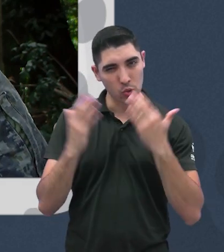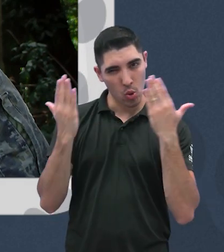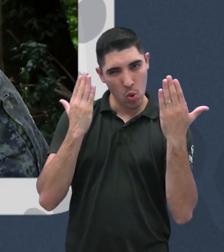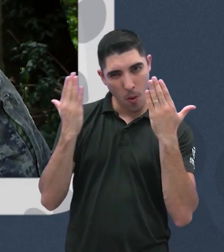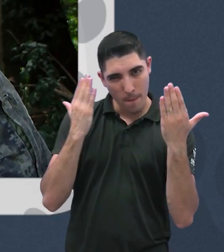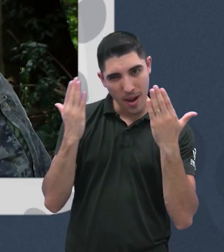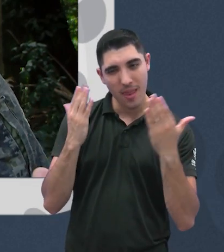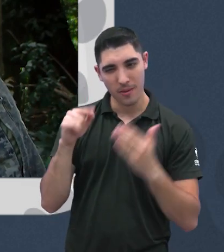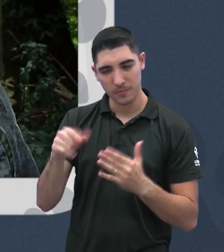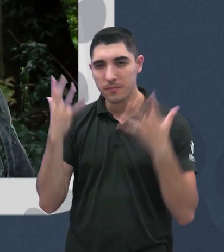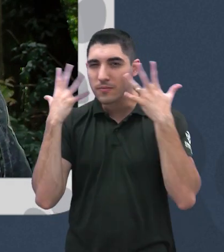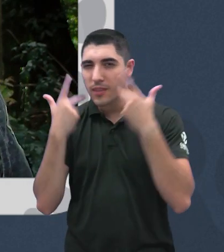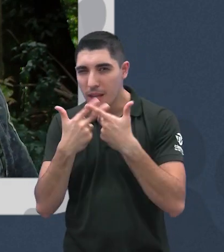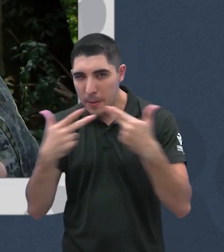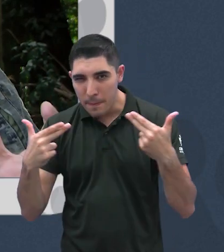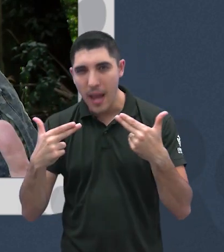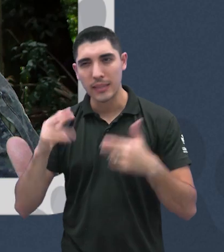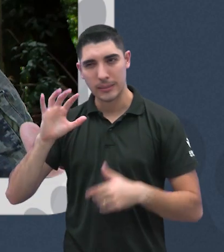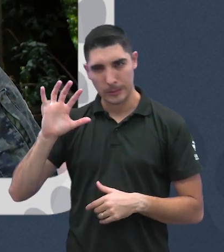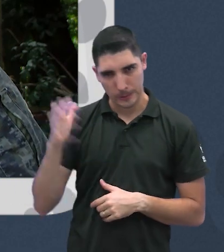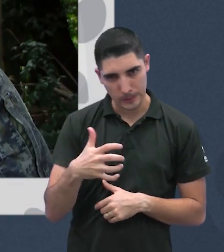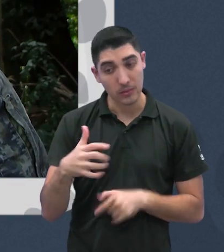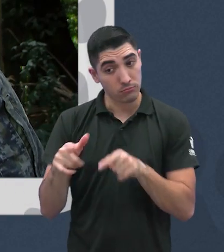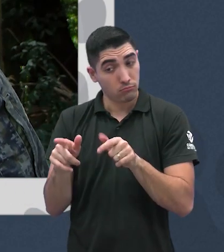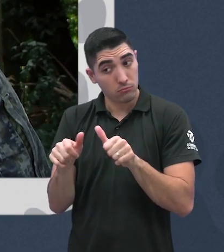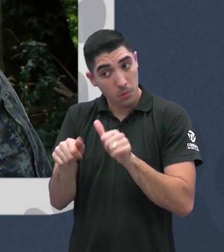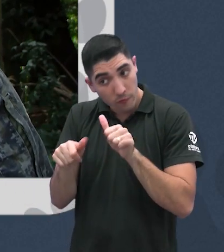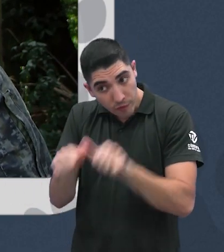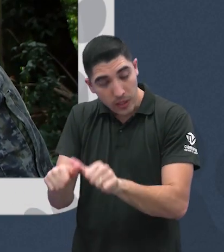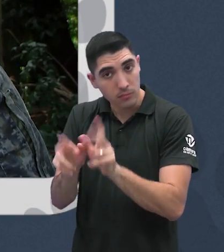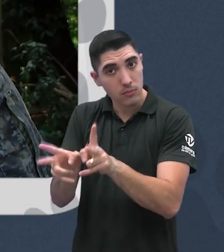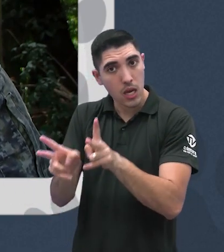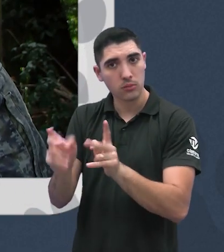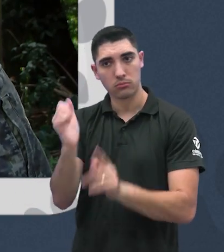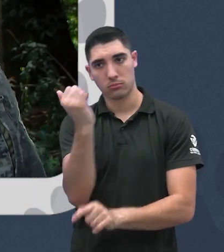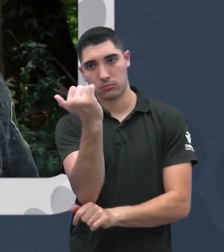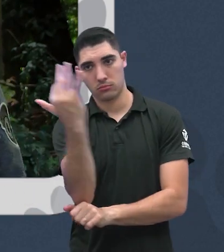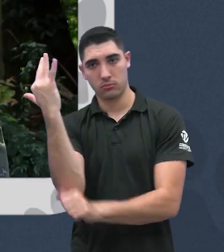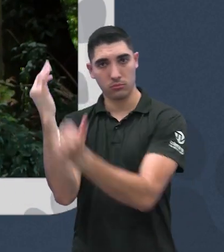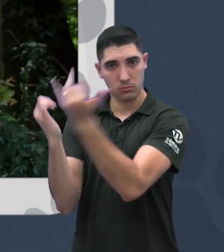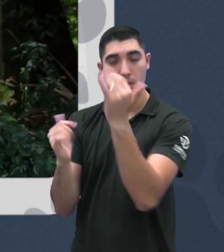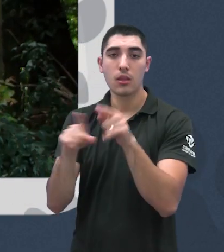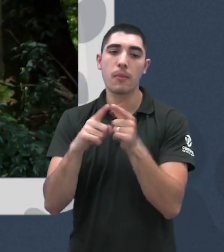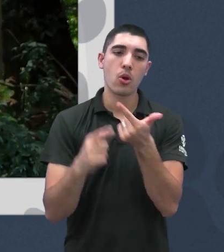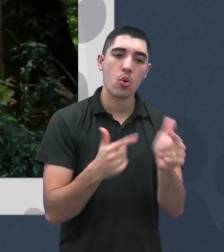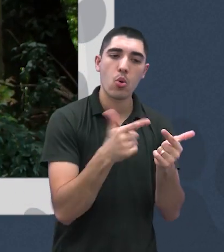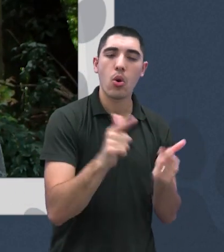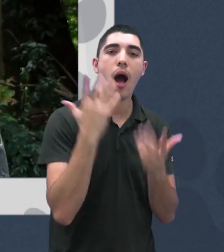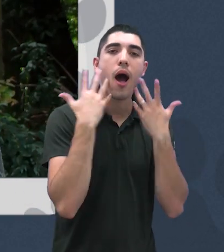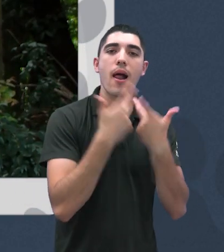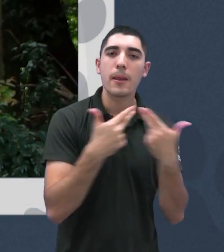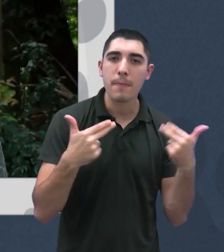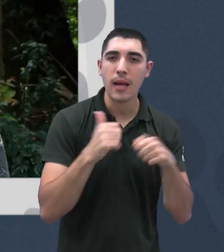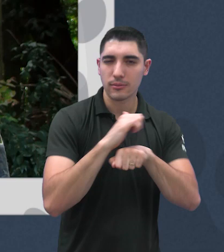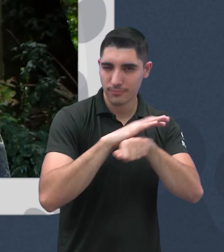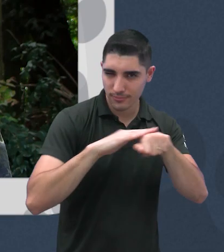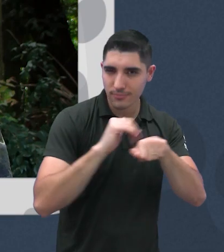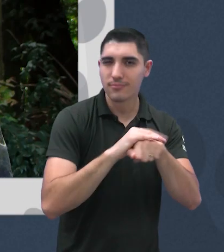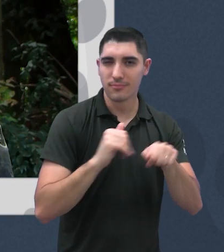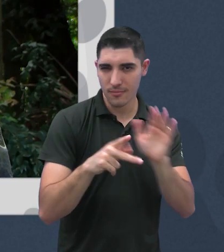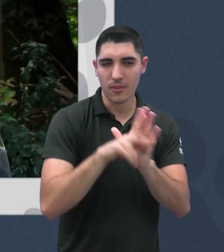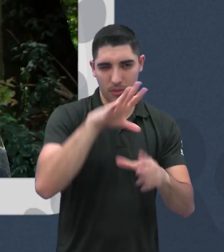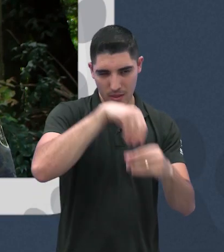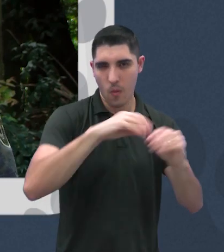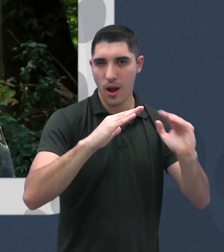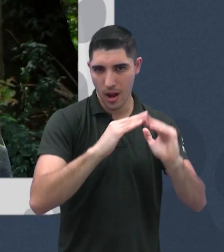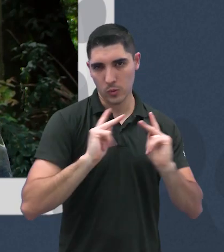valendo tanto para os silvestres, que tem que ficar na natureza, que é aquele ambiente dele, quanto os domésticos, aqueles que dependem do cuidado